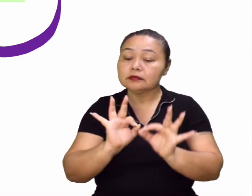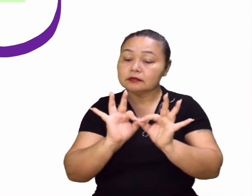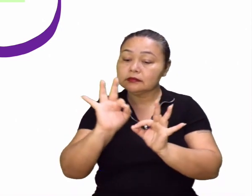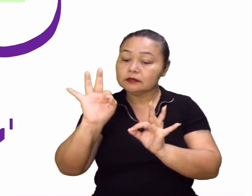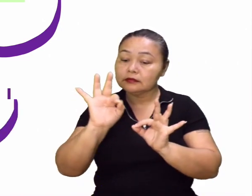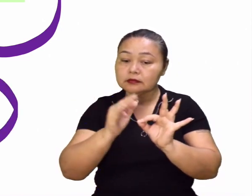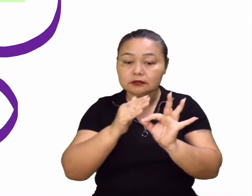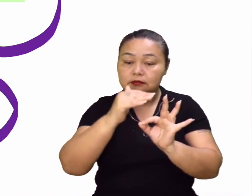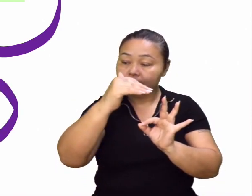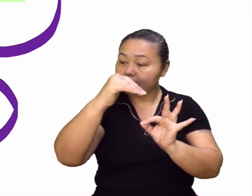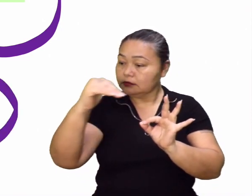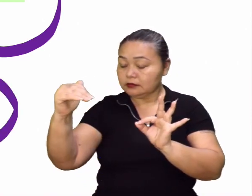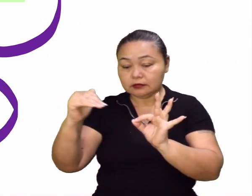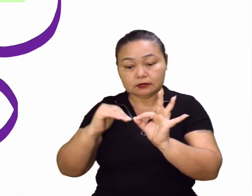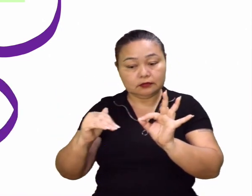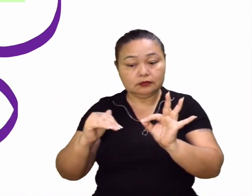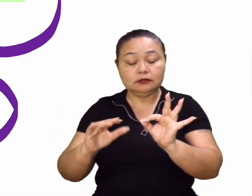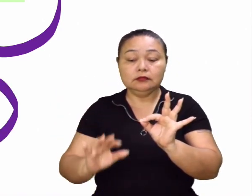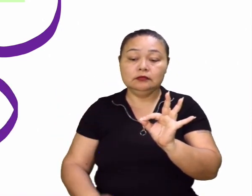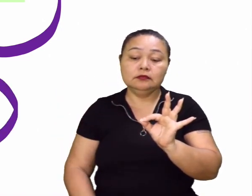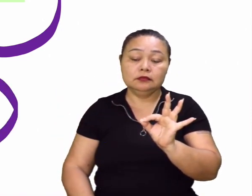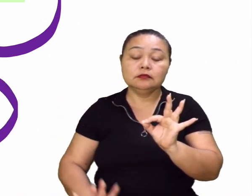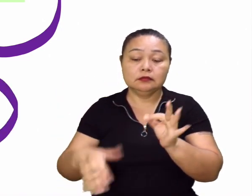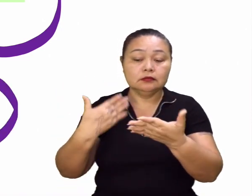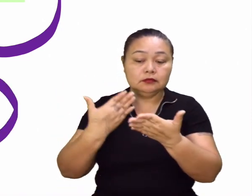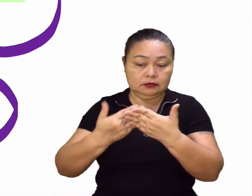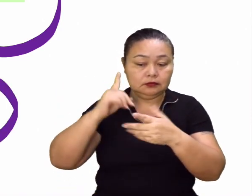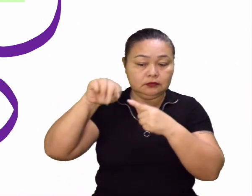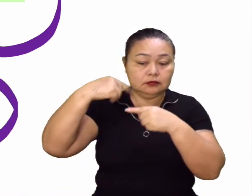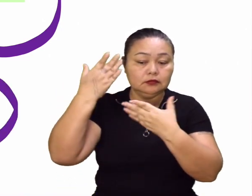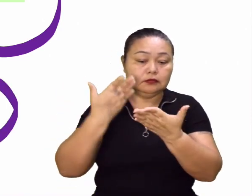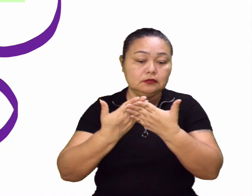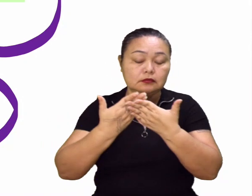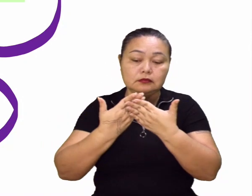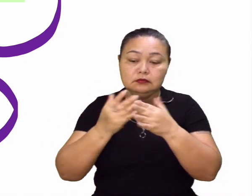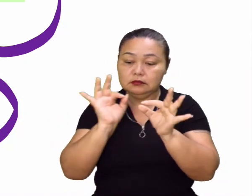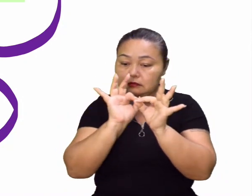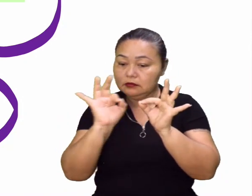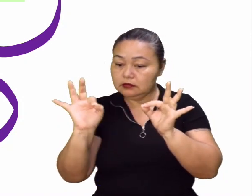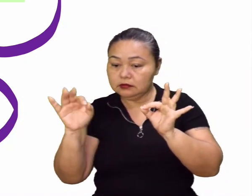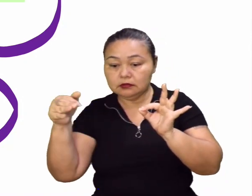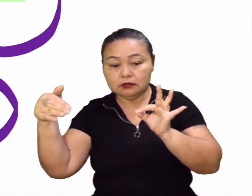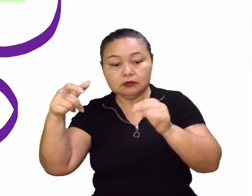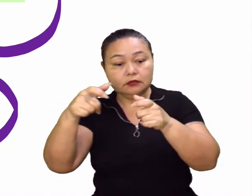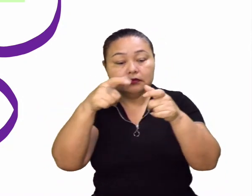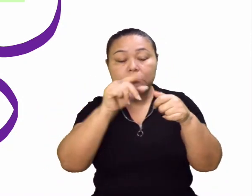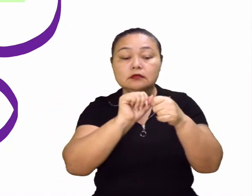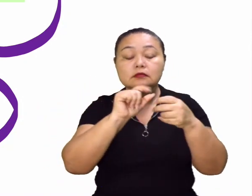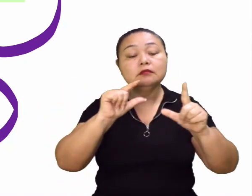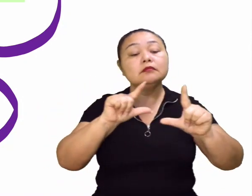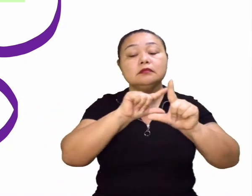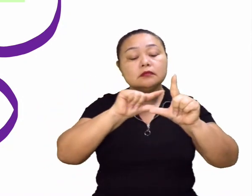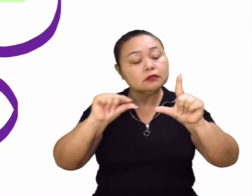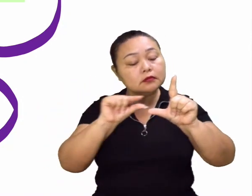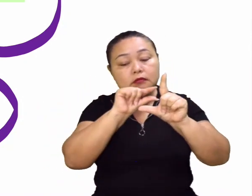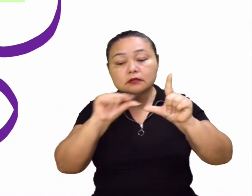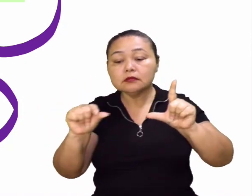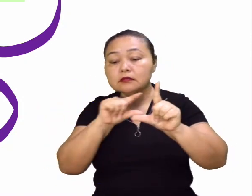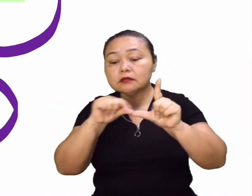geográficas, que nós vamos ver em aulas posteriores, né, Rogério? Muito bem. E a legenda. A legenda